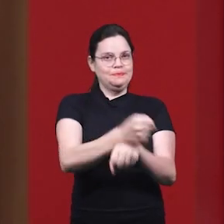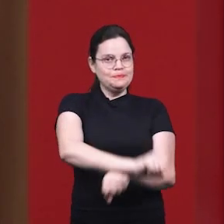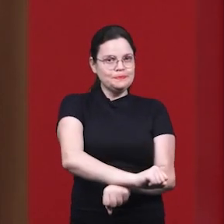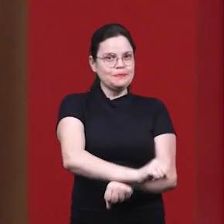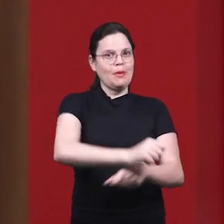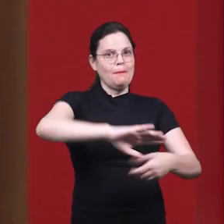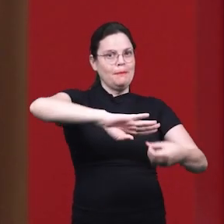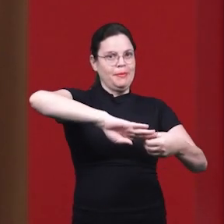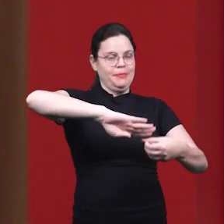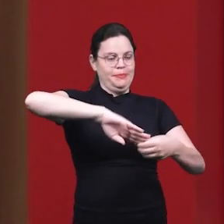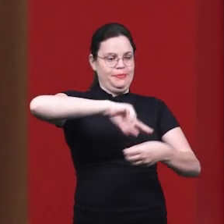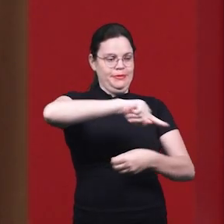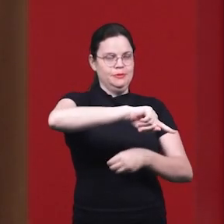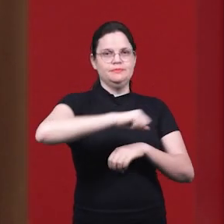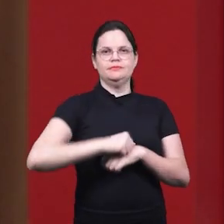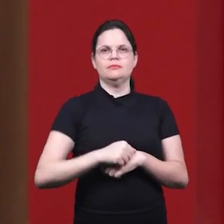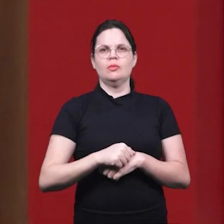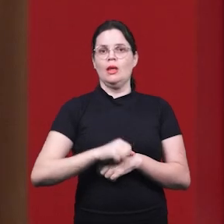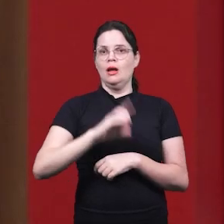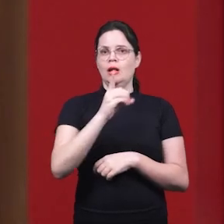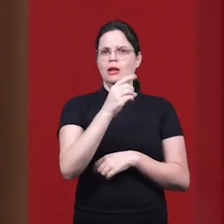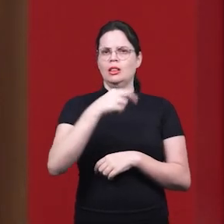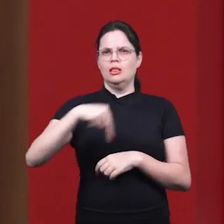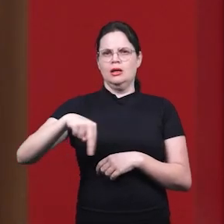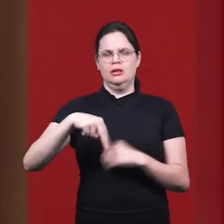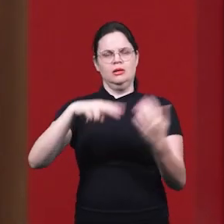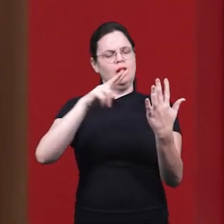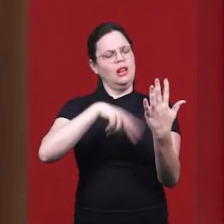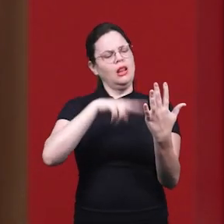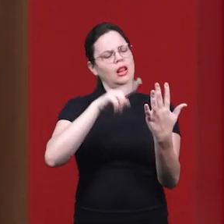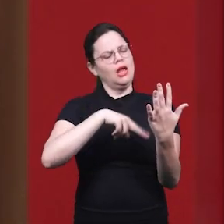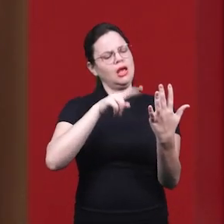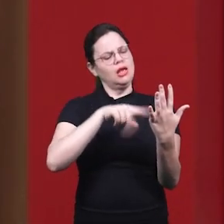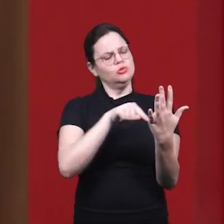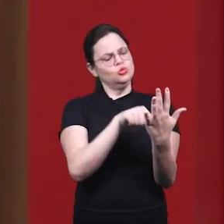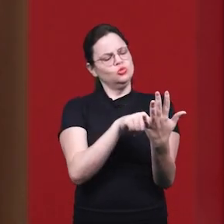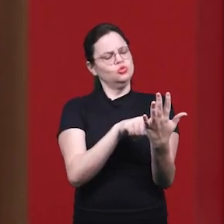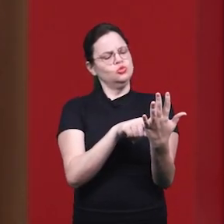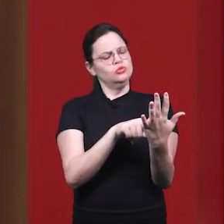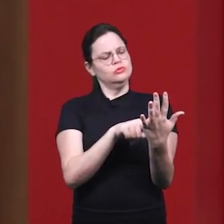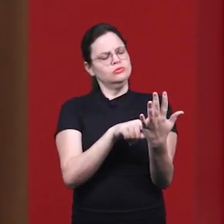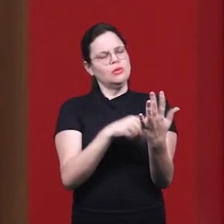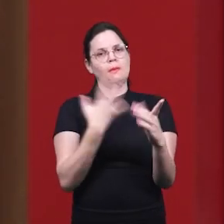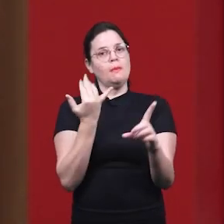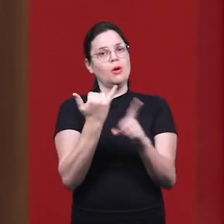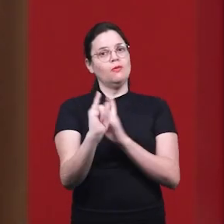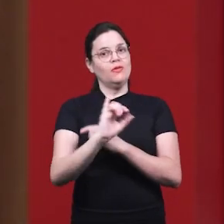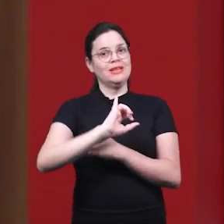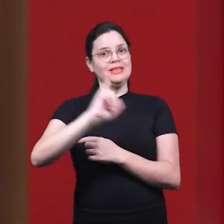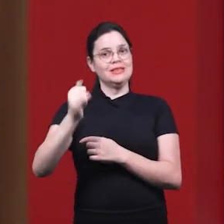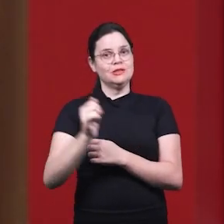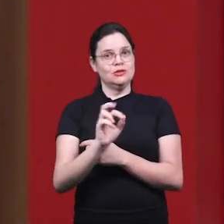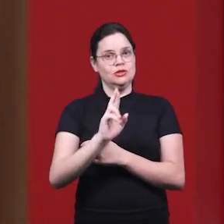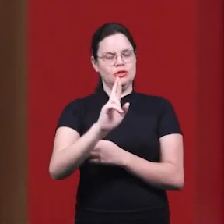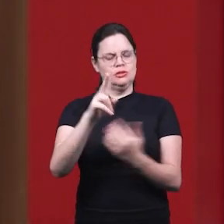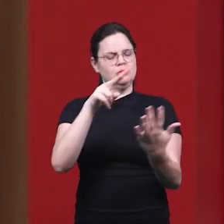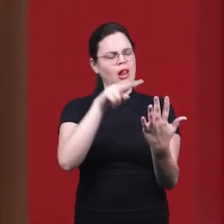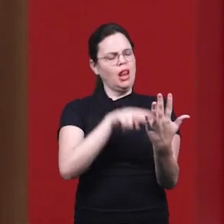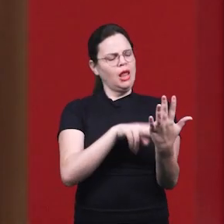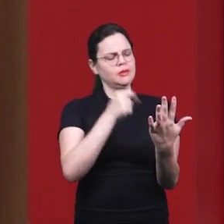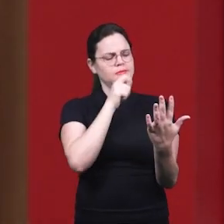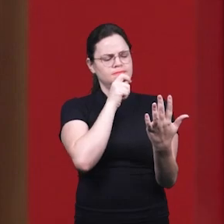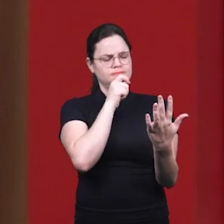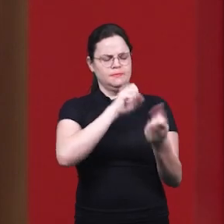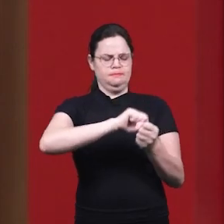do profeta Jeremias, que o cativeiro duraria 70 anos. E foi buscar o Senhor para perguntar ao Senhor